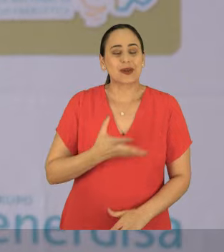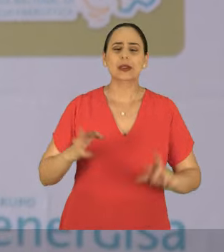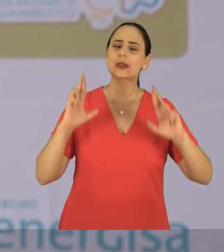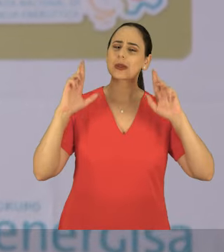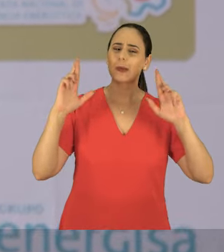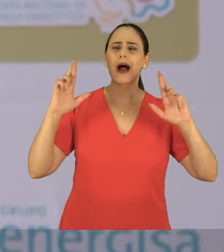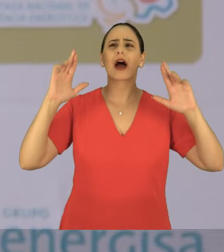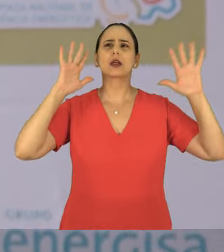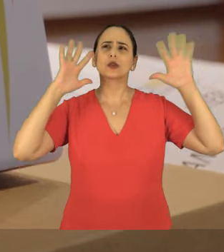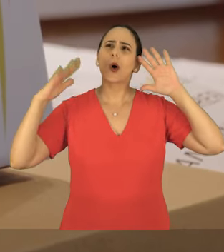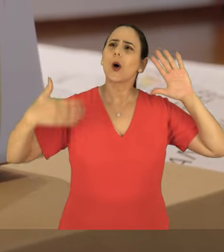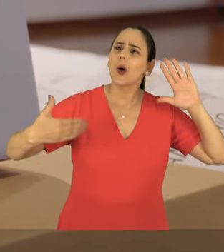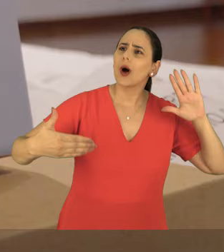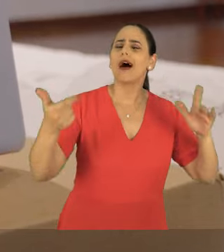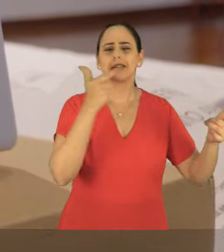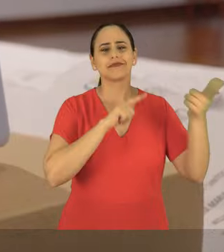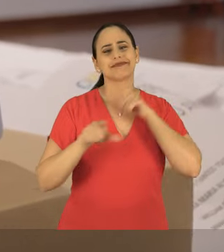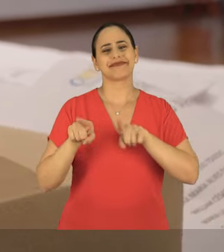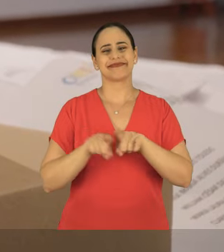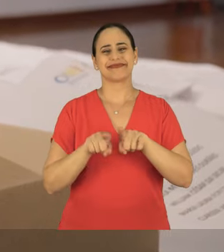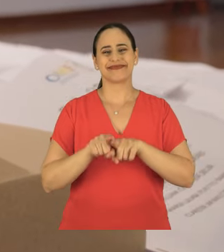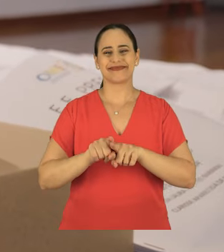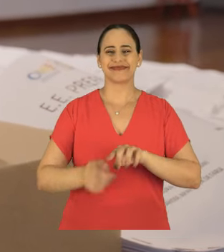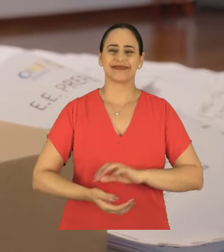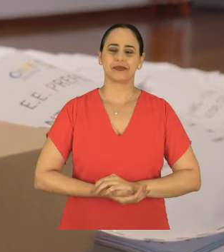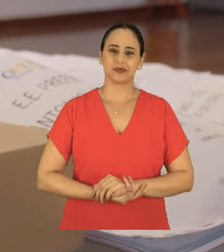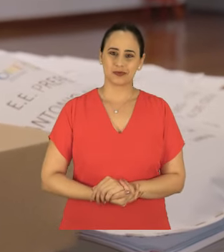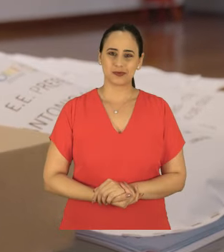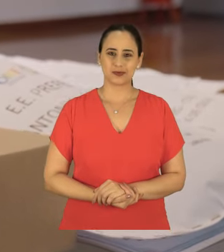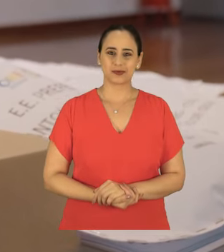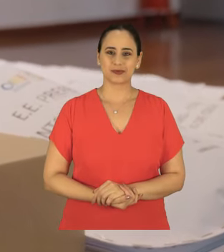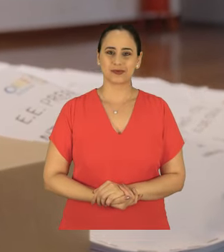ainda consiga realizar muitos sonhos e as coisas que a gente idealiza.